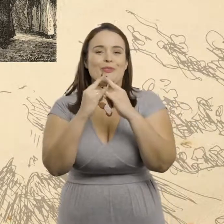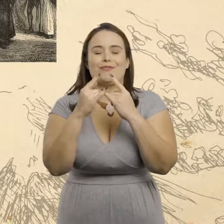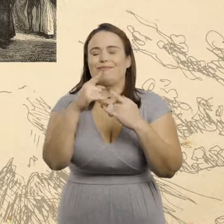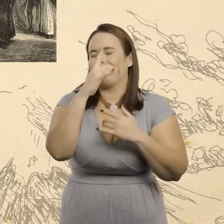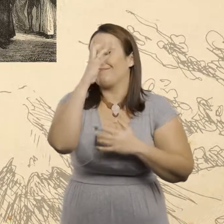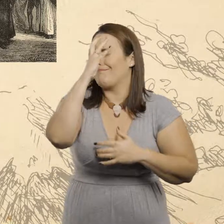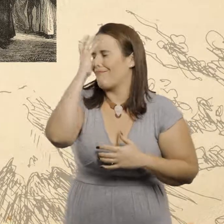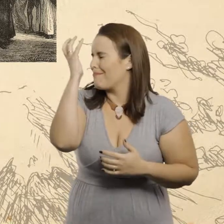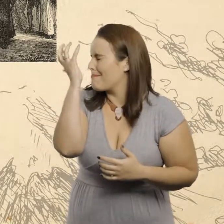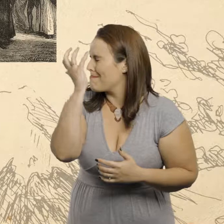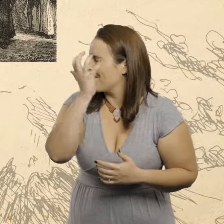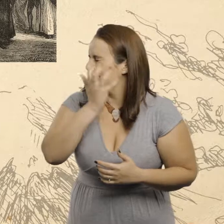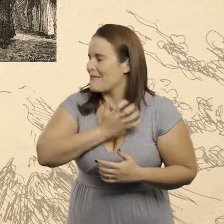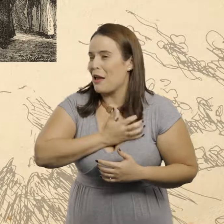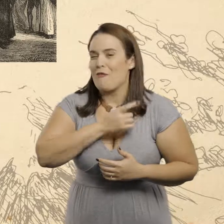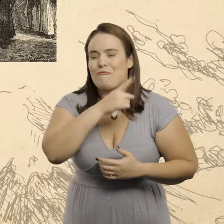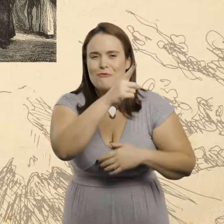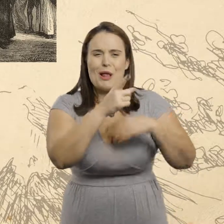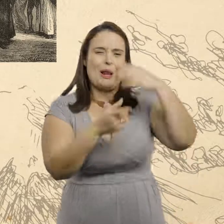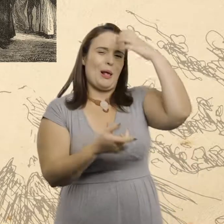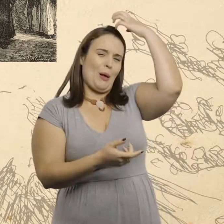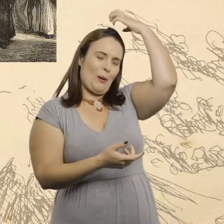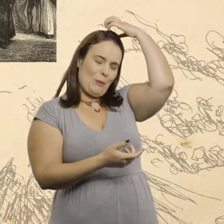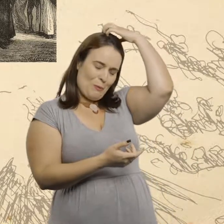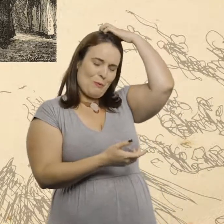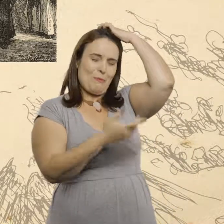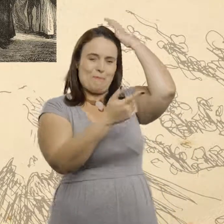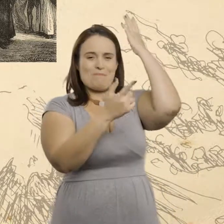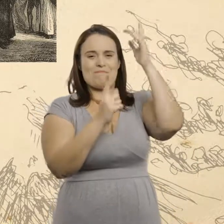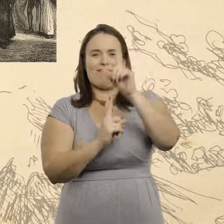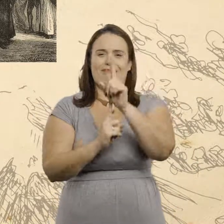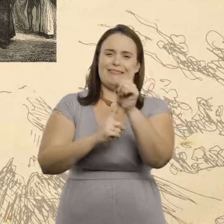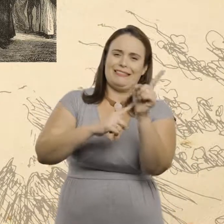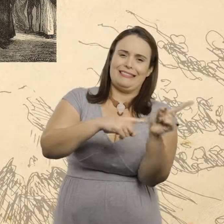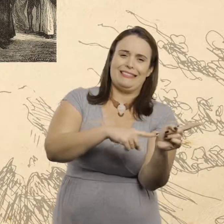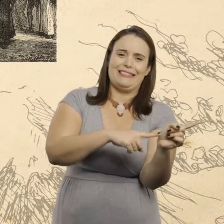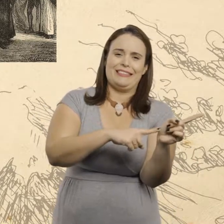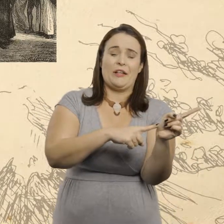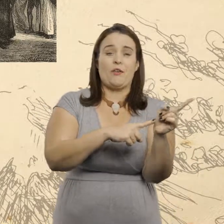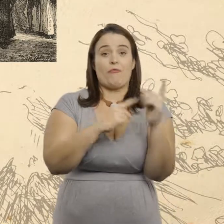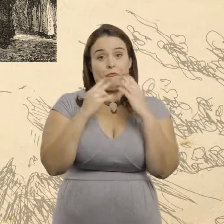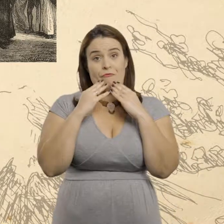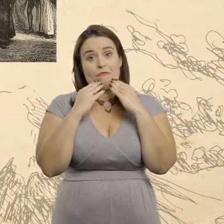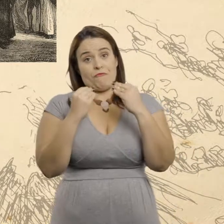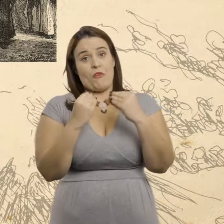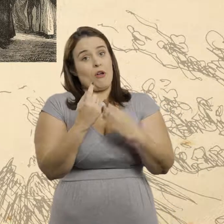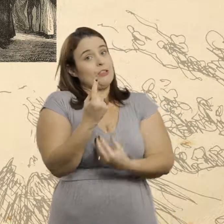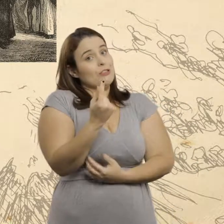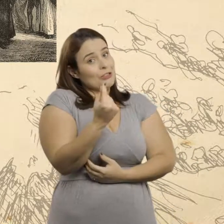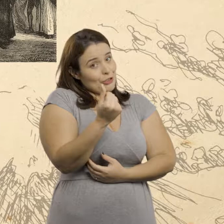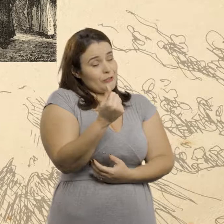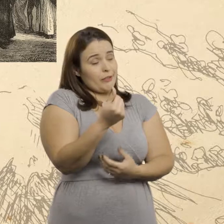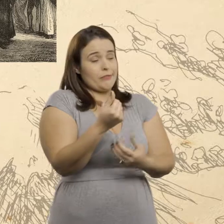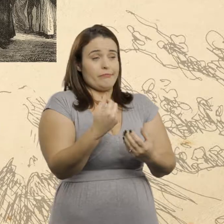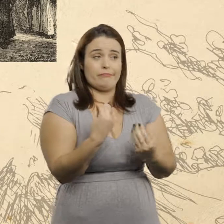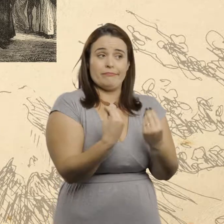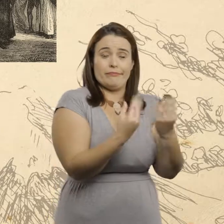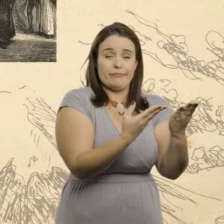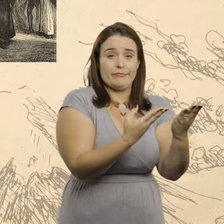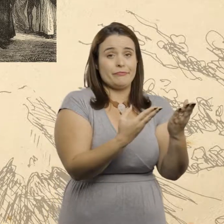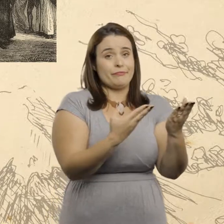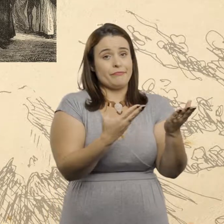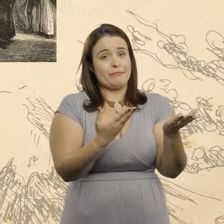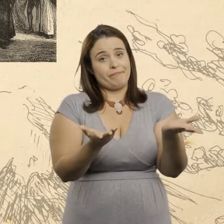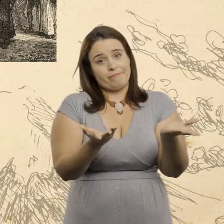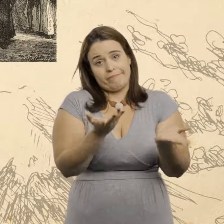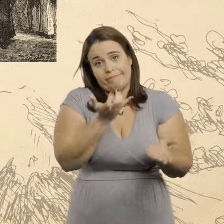bravo com Passepartout por ter feito a pirâmide cair. Phileas Fogg deu dinheiro para o dono do circo como pedido de